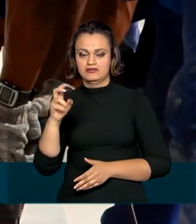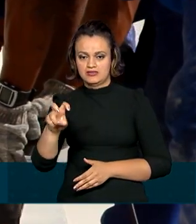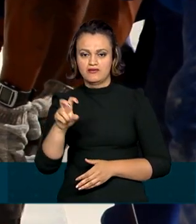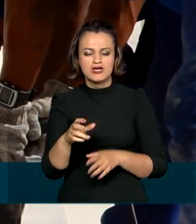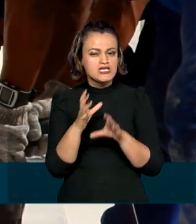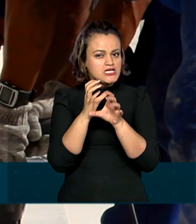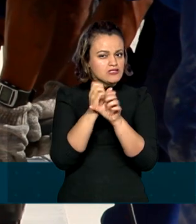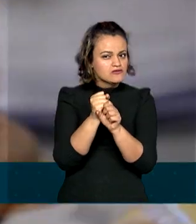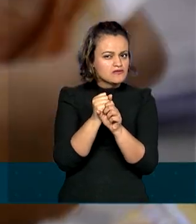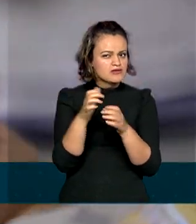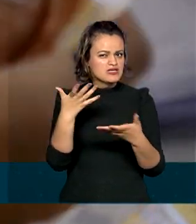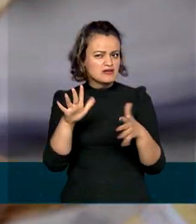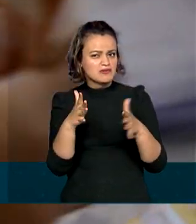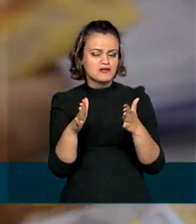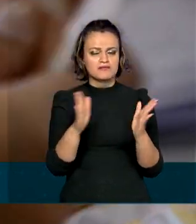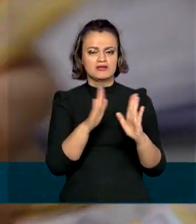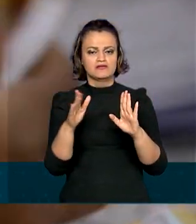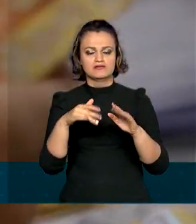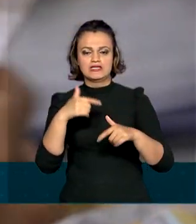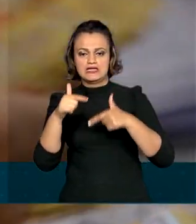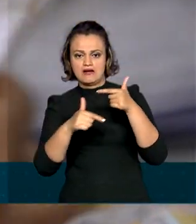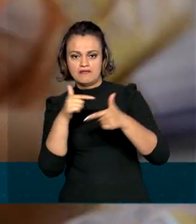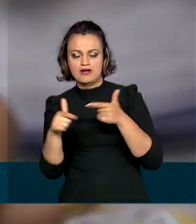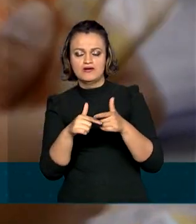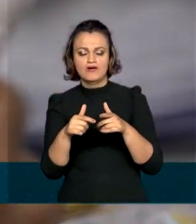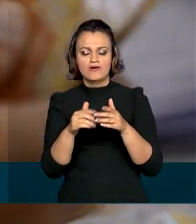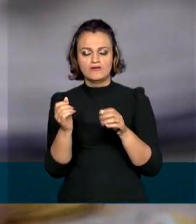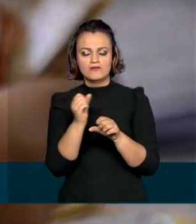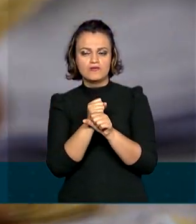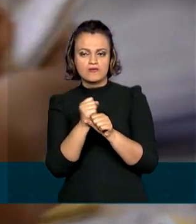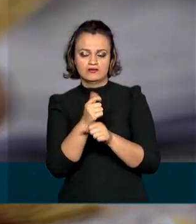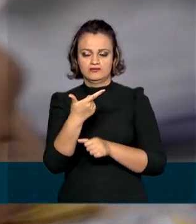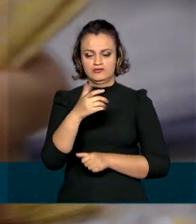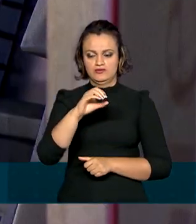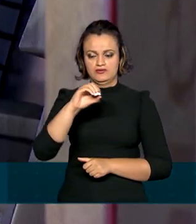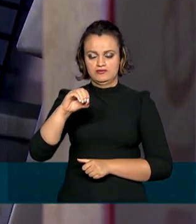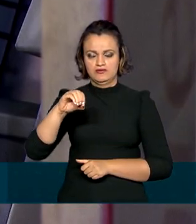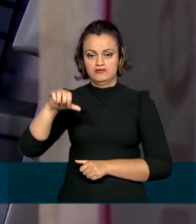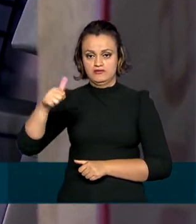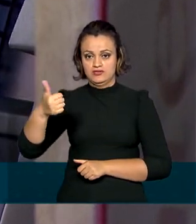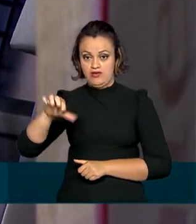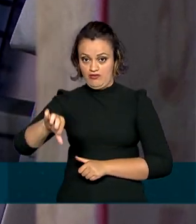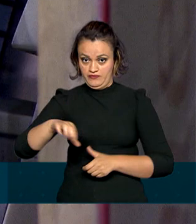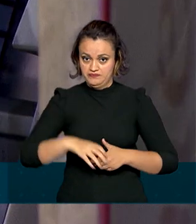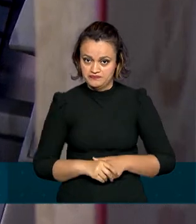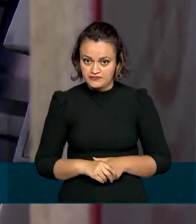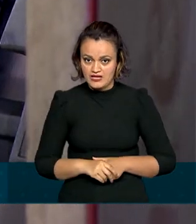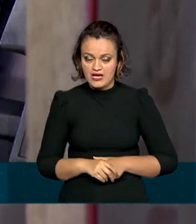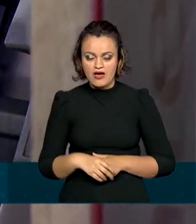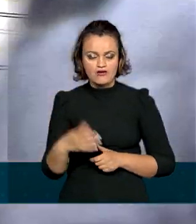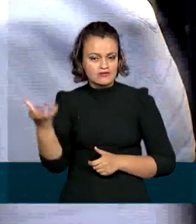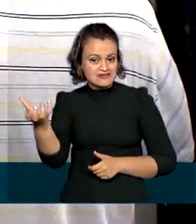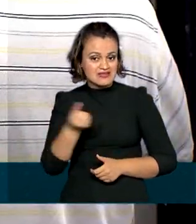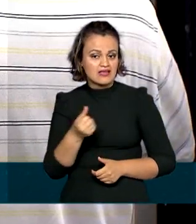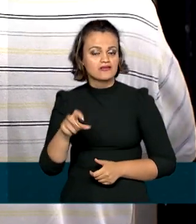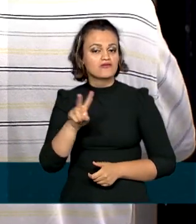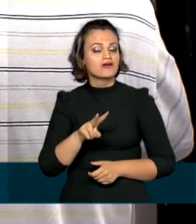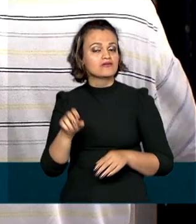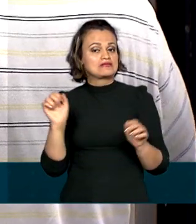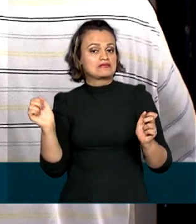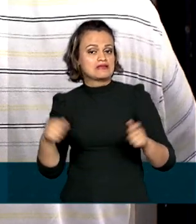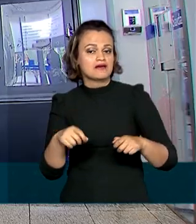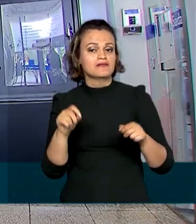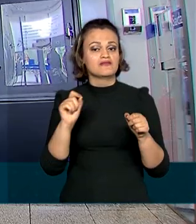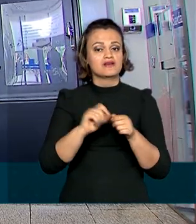calculado de acordo com o número de meses trabalhados no ano base 2019. Os saques dos valores podem ser feitos